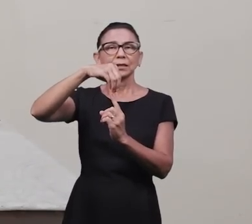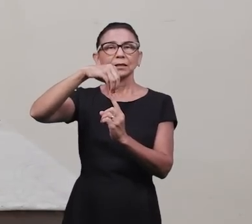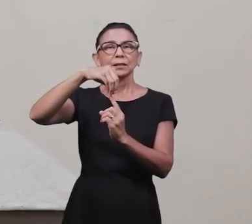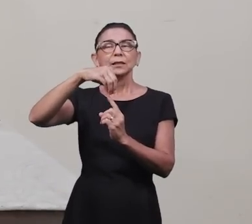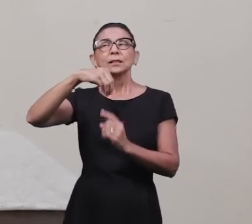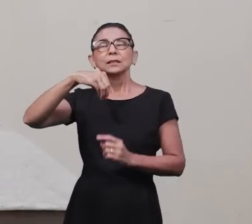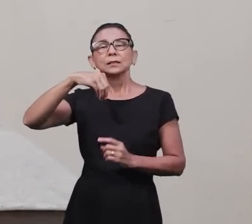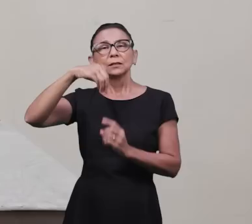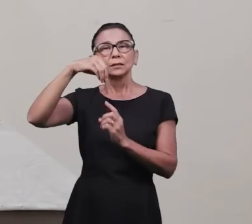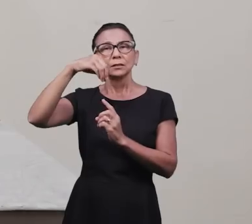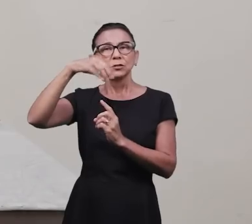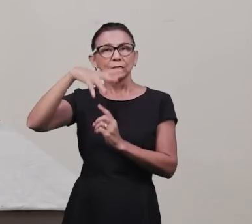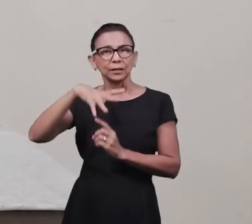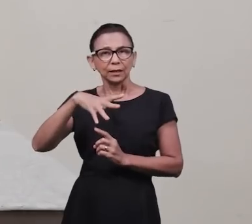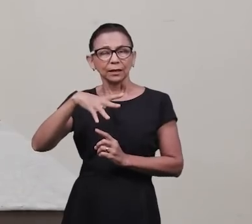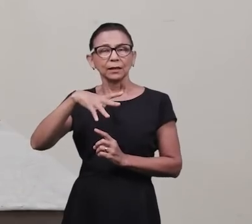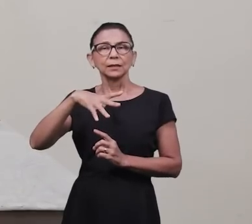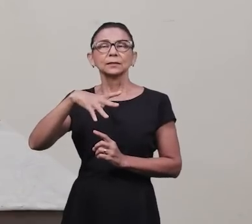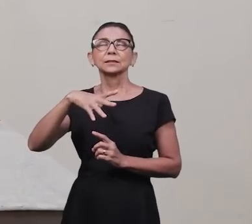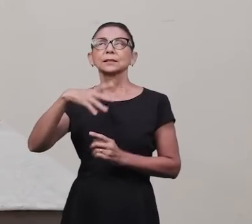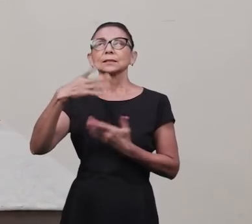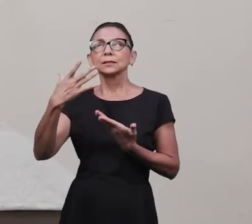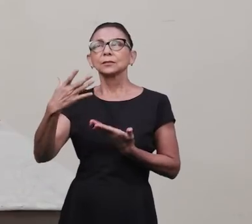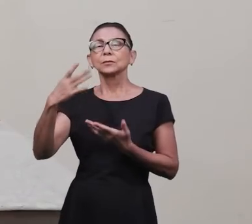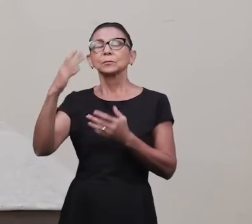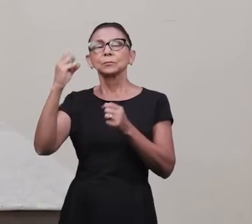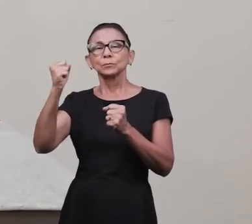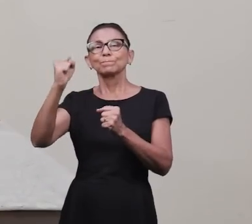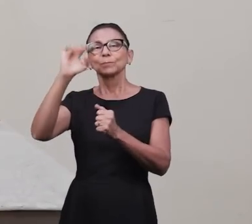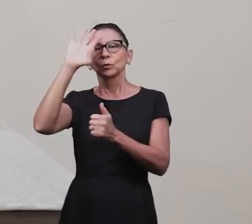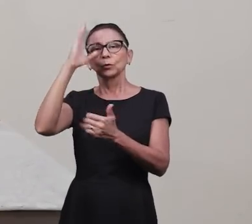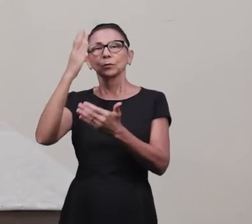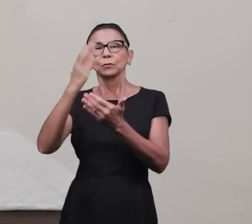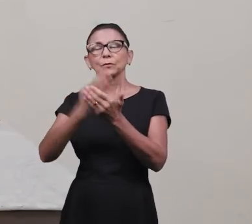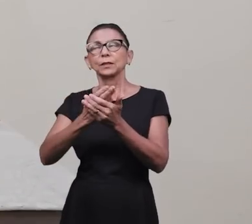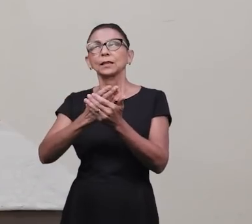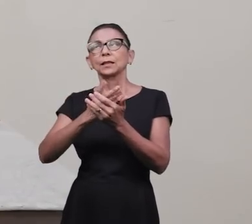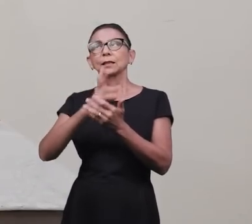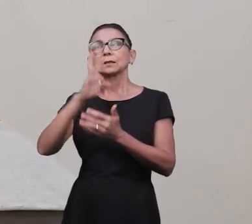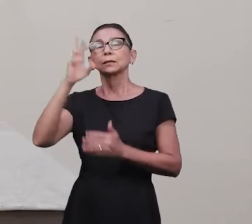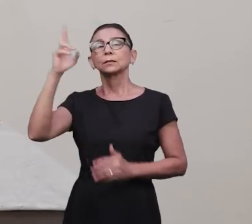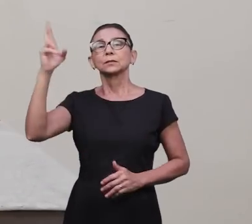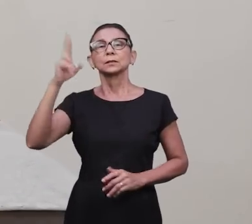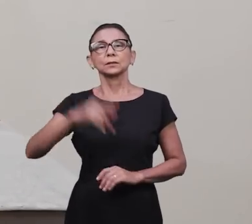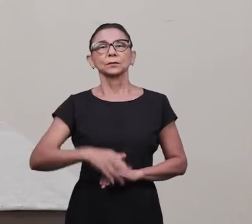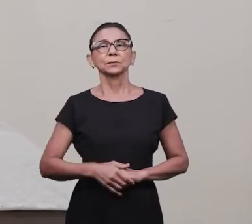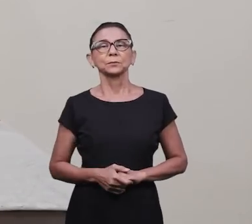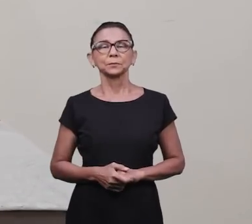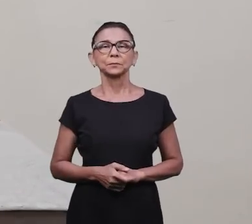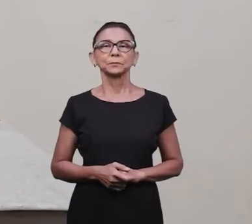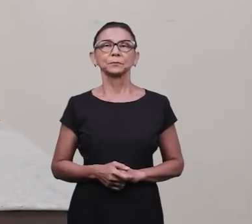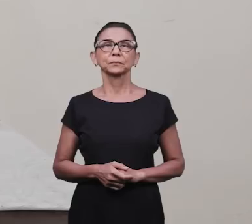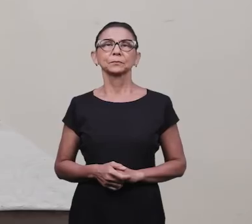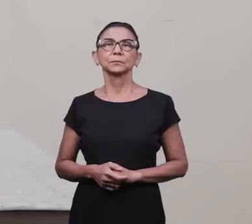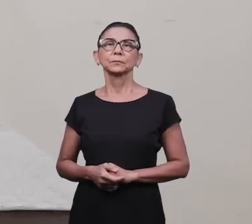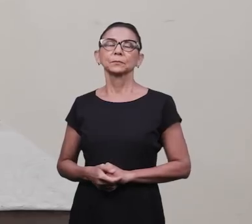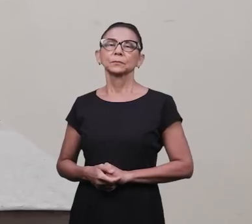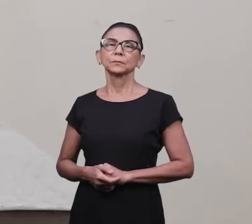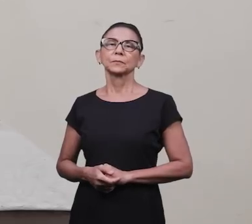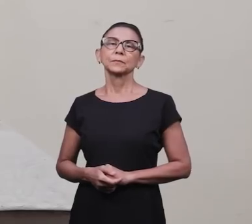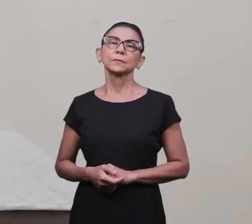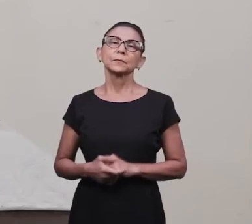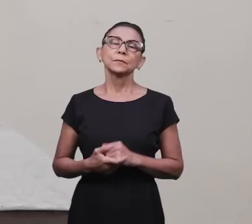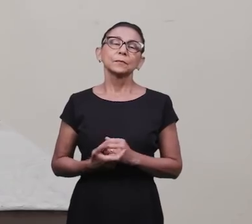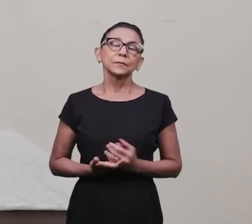em que nós inteiramente podemos confiar e alcançar a vitória tão desejada. Meus irmãos,